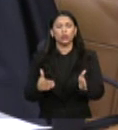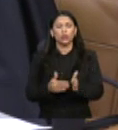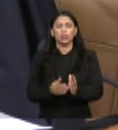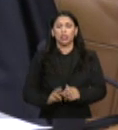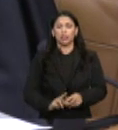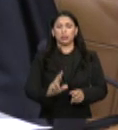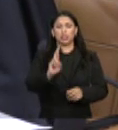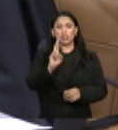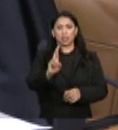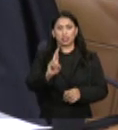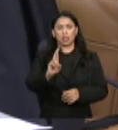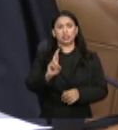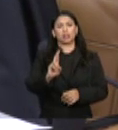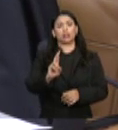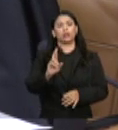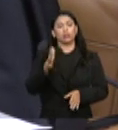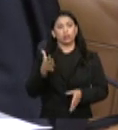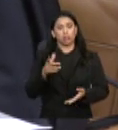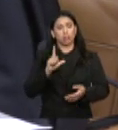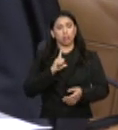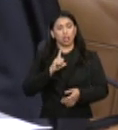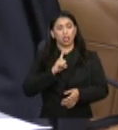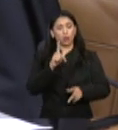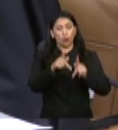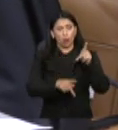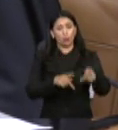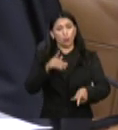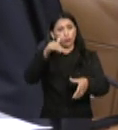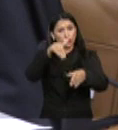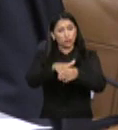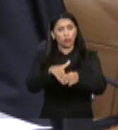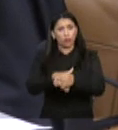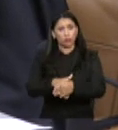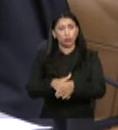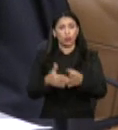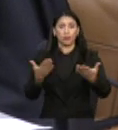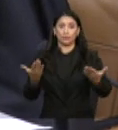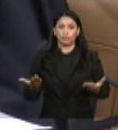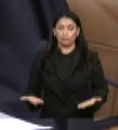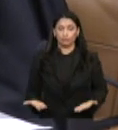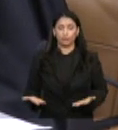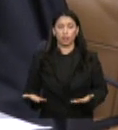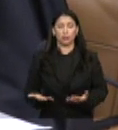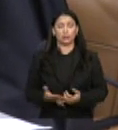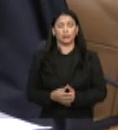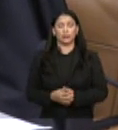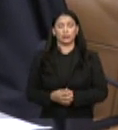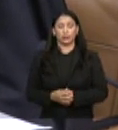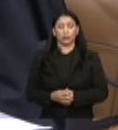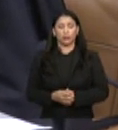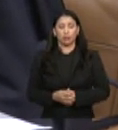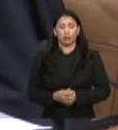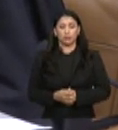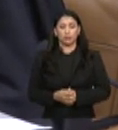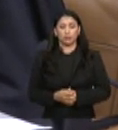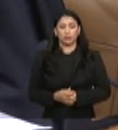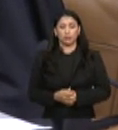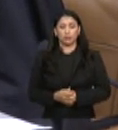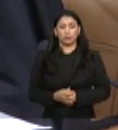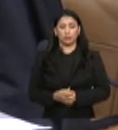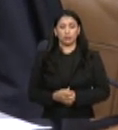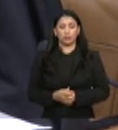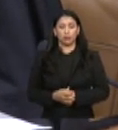representação Eleita pela soberania do voto popular tudo isso a fim de instalar uma